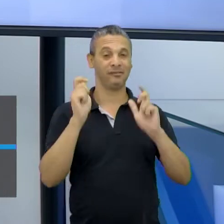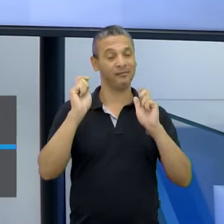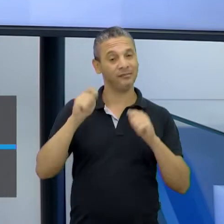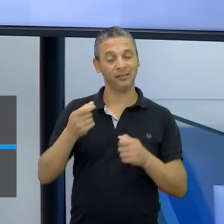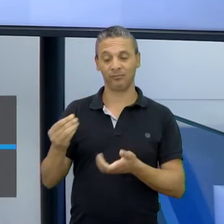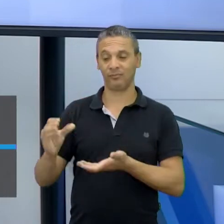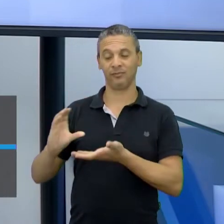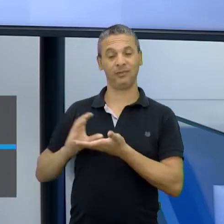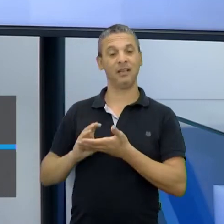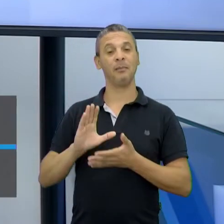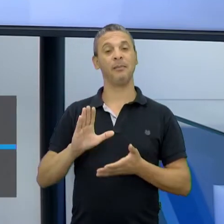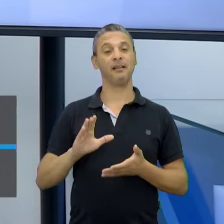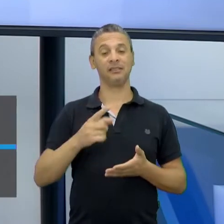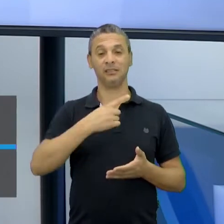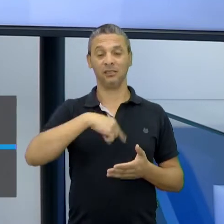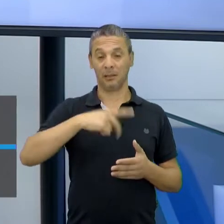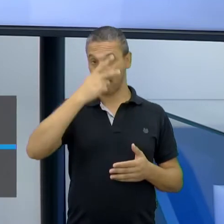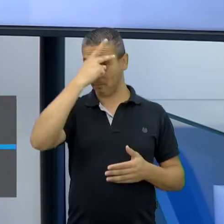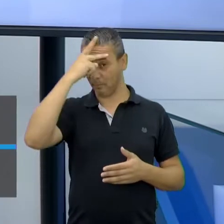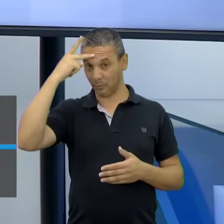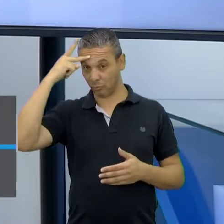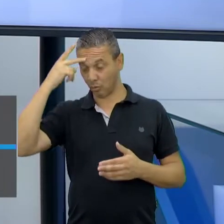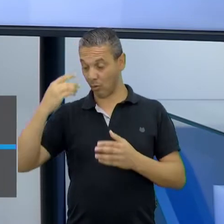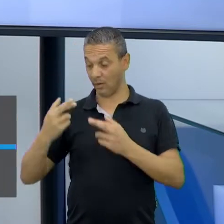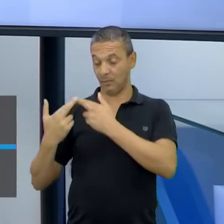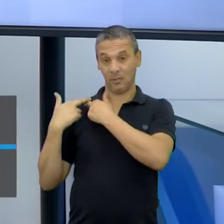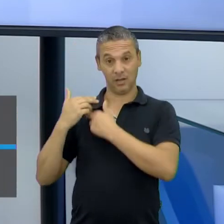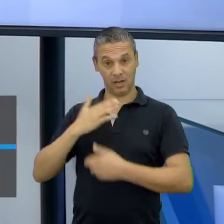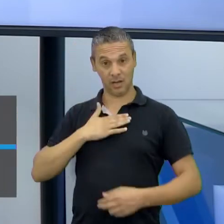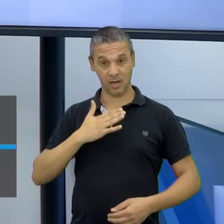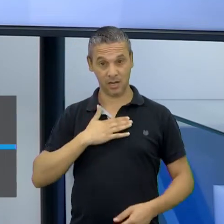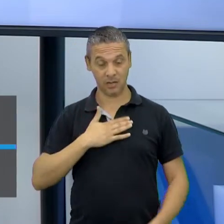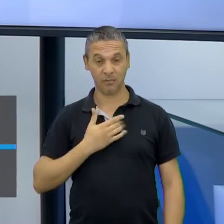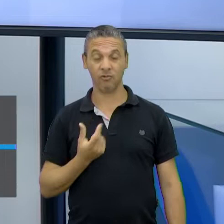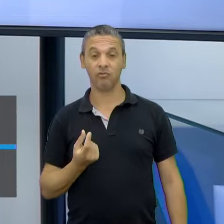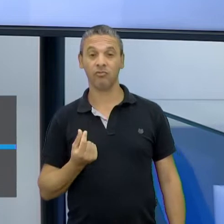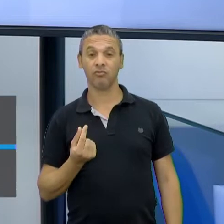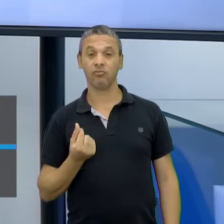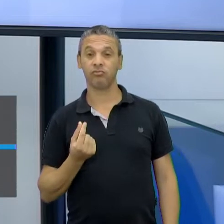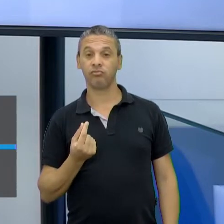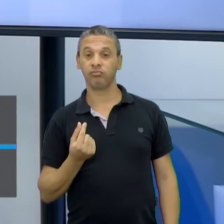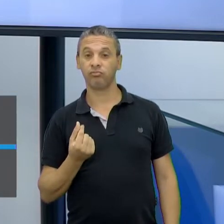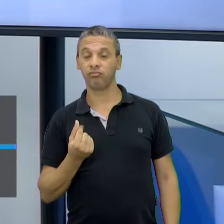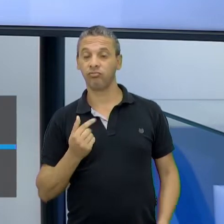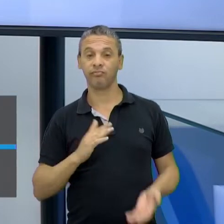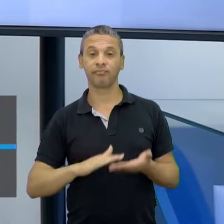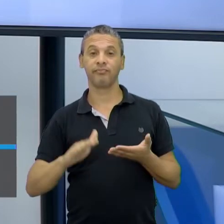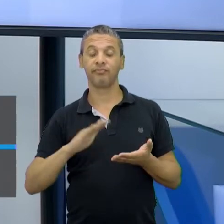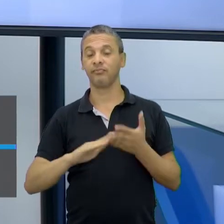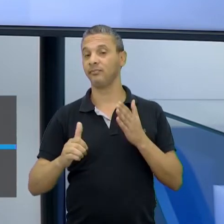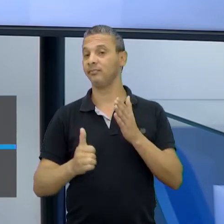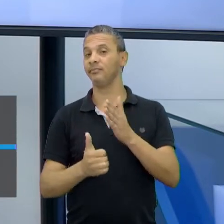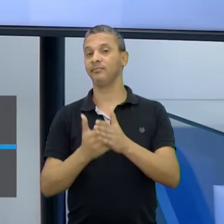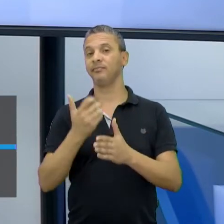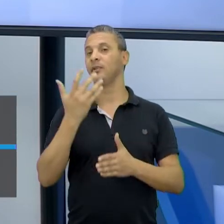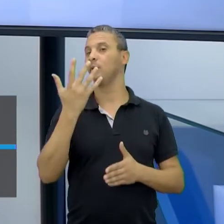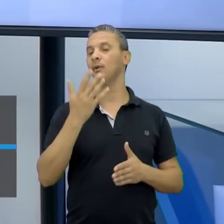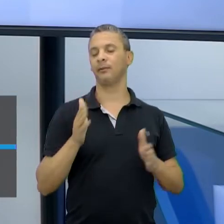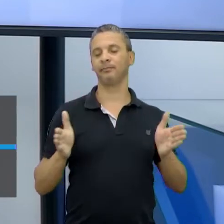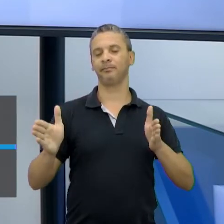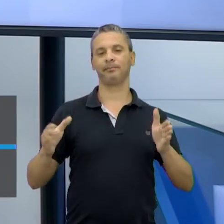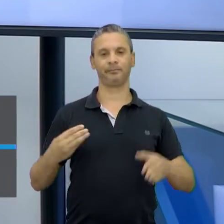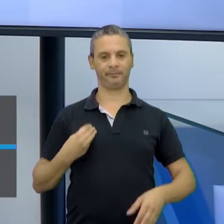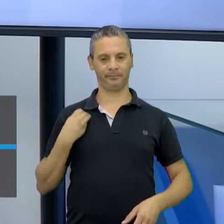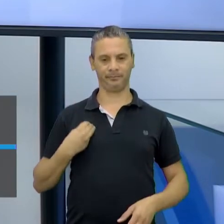Mas quanto será que essas pessoas aí que moram com nós, nossos responsáveis, eles gastaram com nós aí no decorrer da nossa